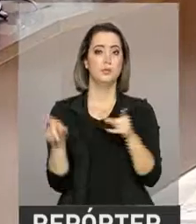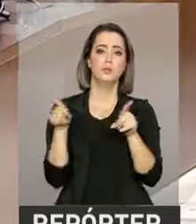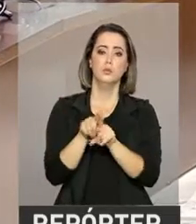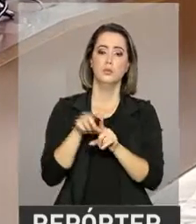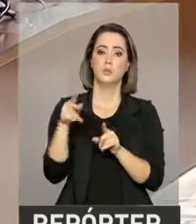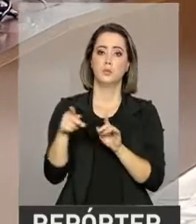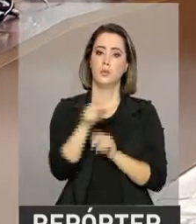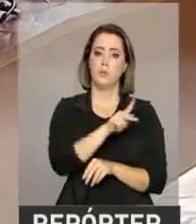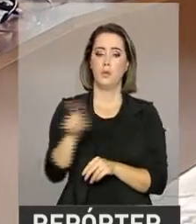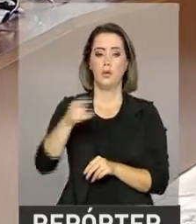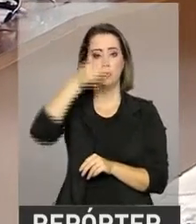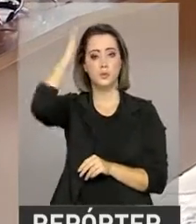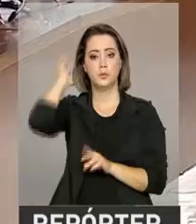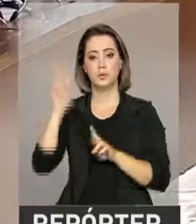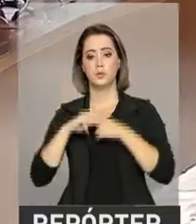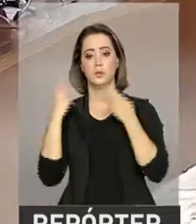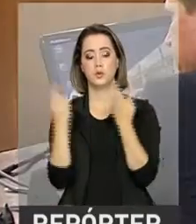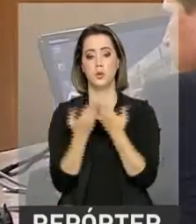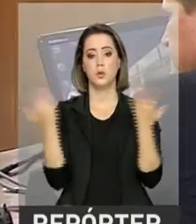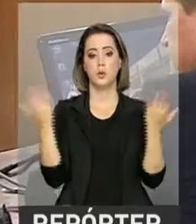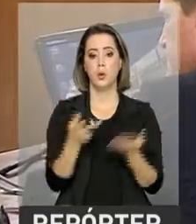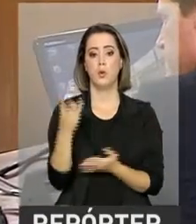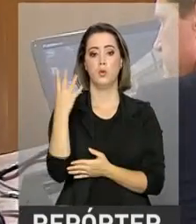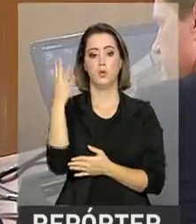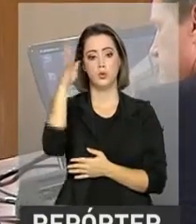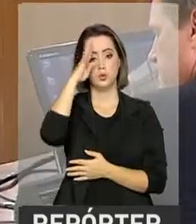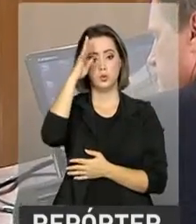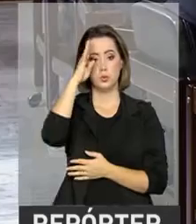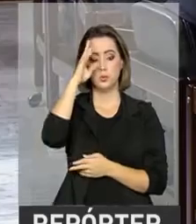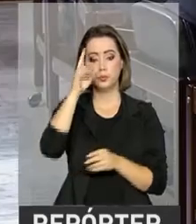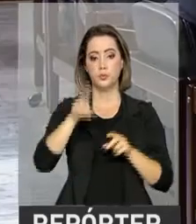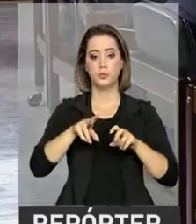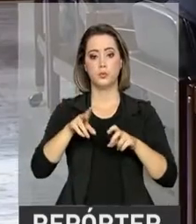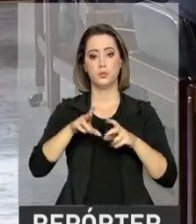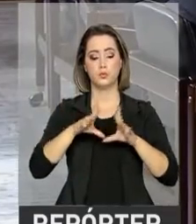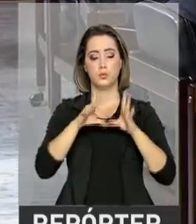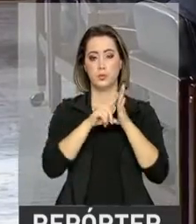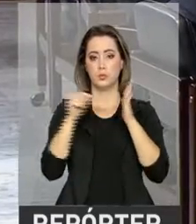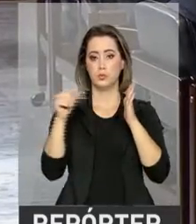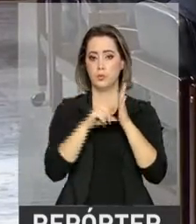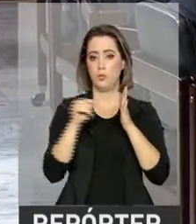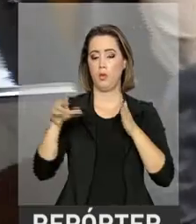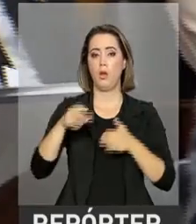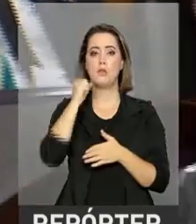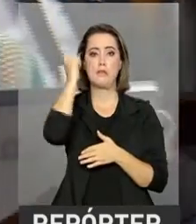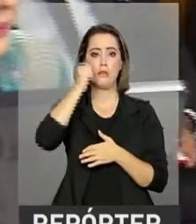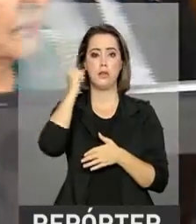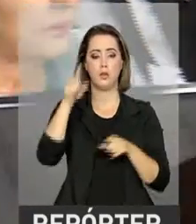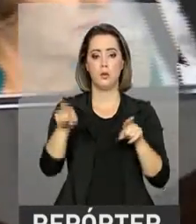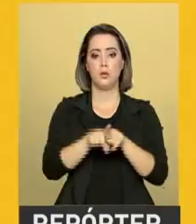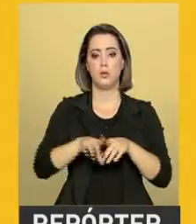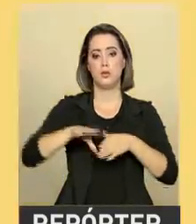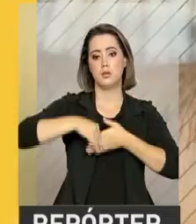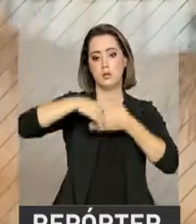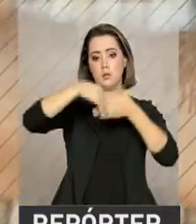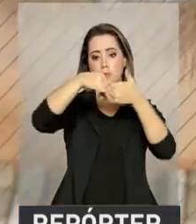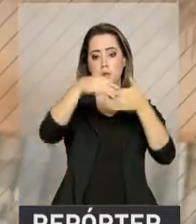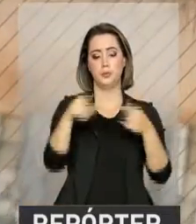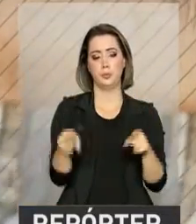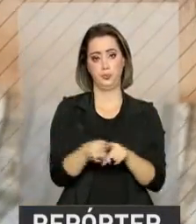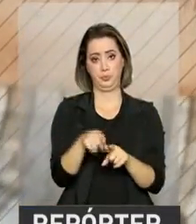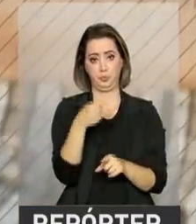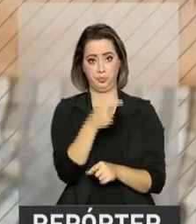o presidente michel temer reuniu nesta quarta no palácio do planalto os senadores e líderes do governo no congresso com a